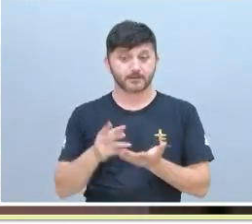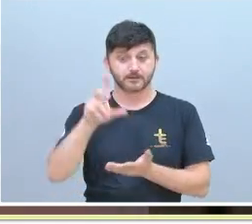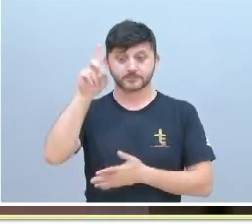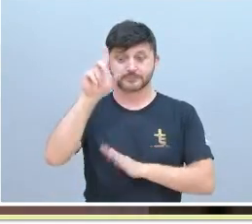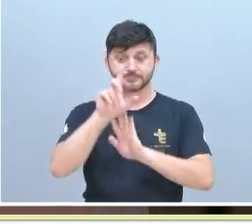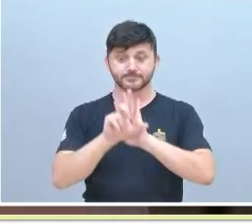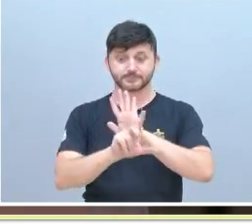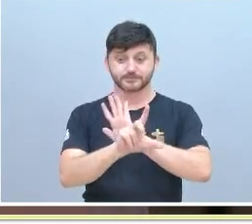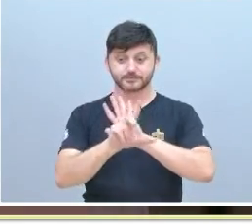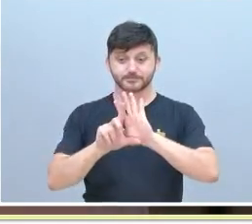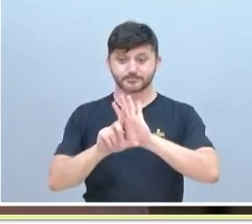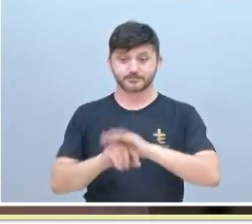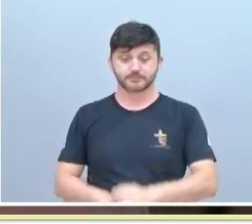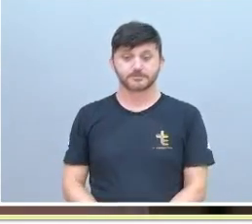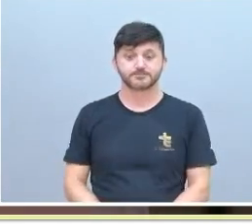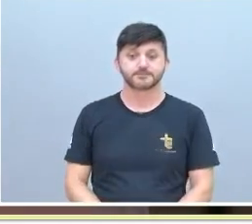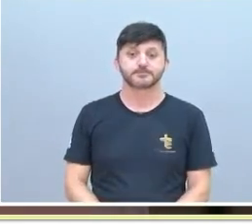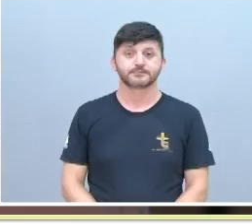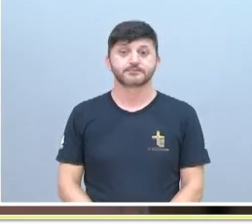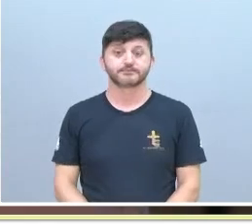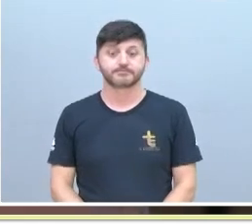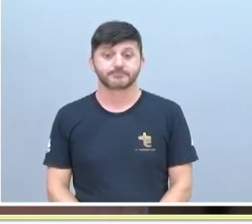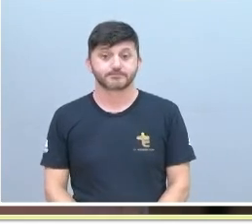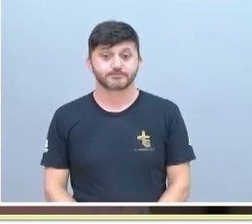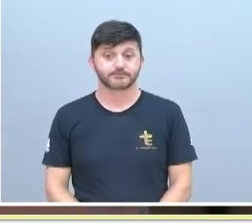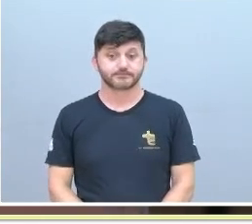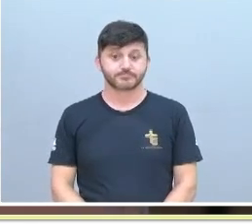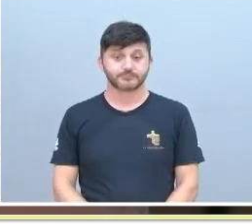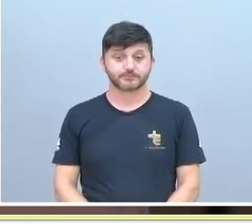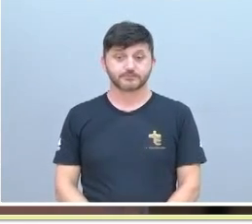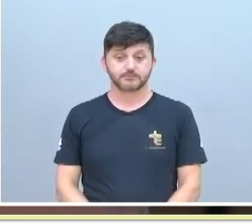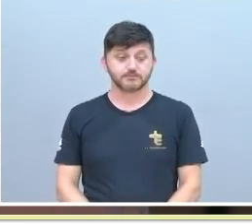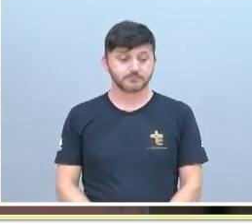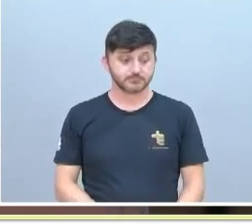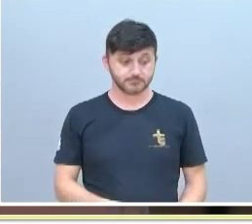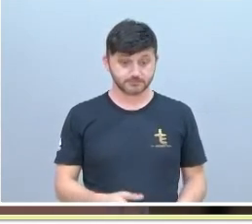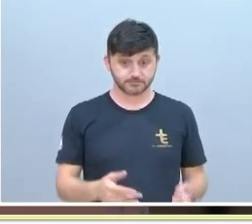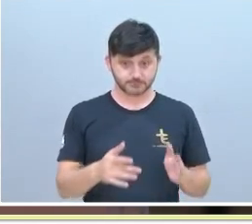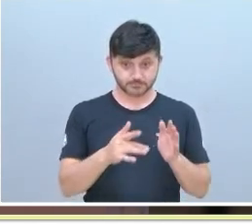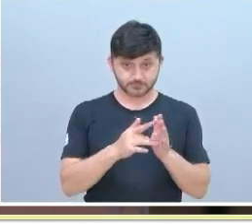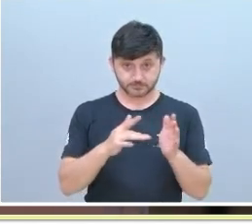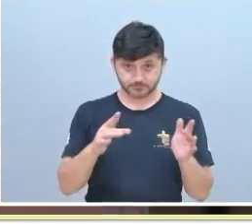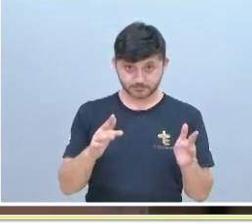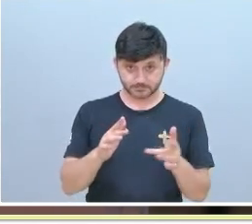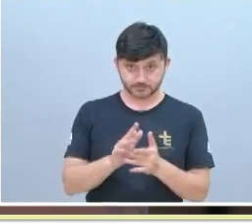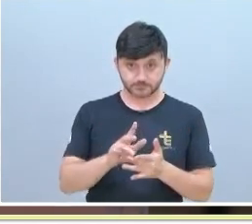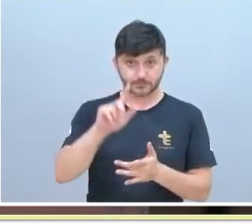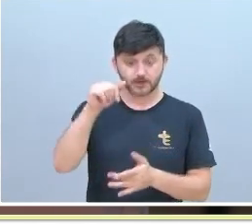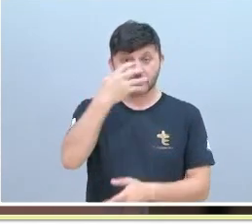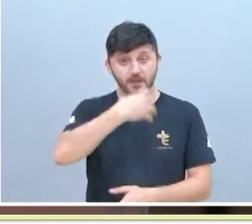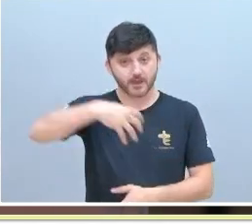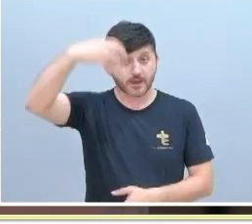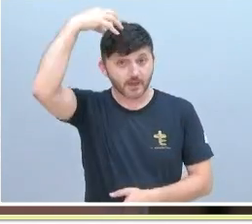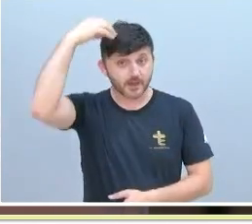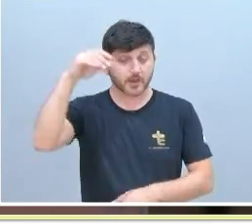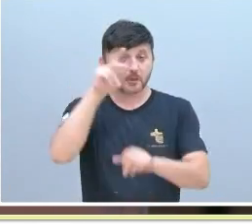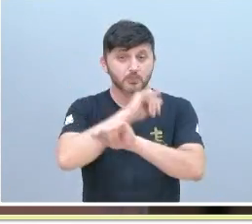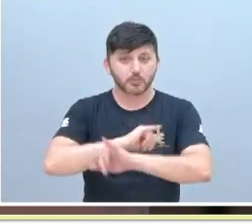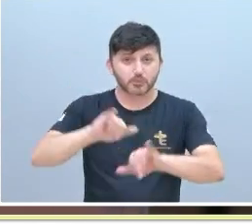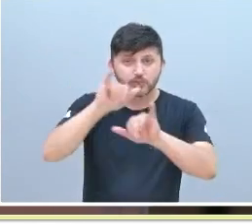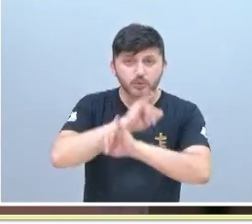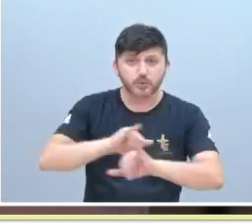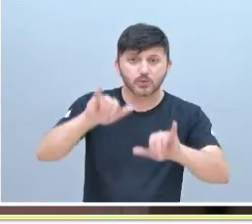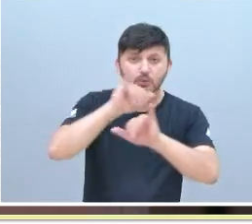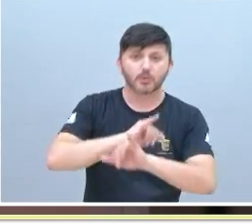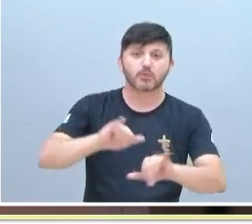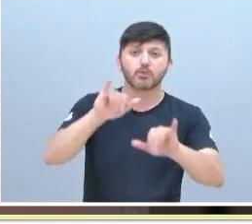Liturgia da Palavra. O servo de Deus é rei, sacerdote e profeta da justiça. A voz do Pai